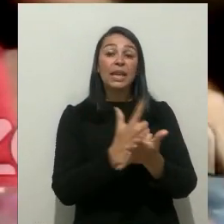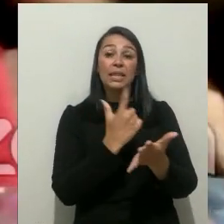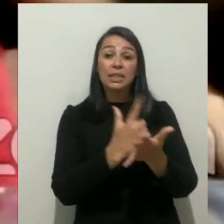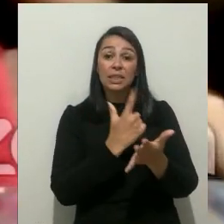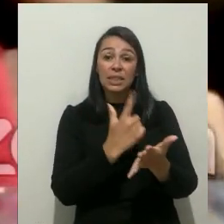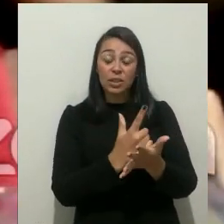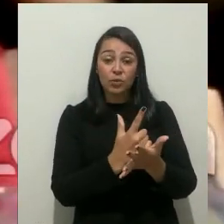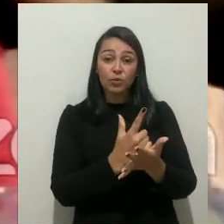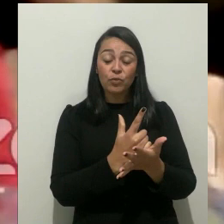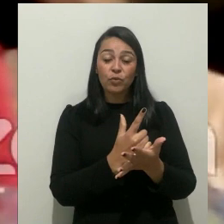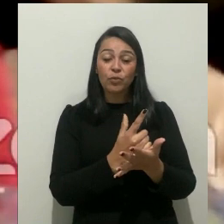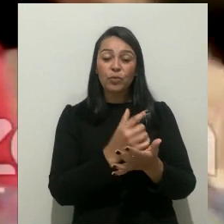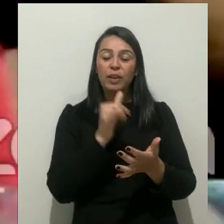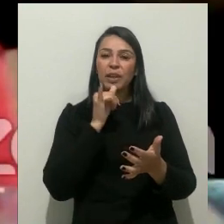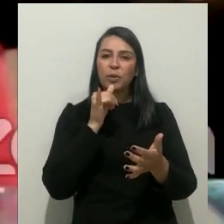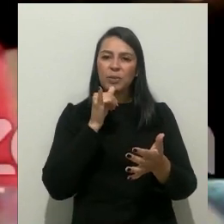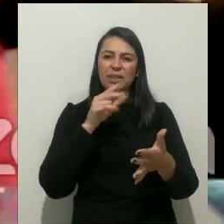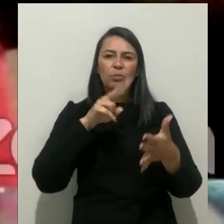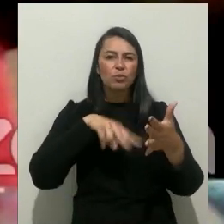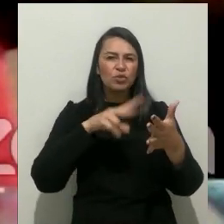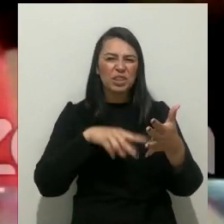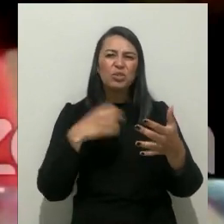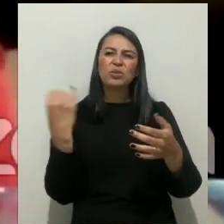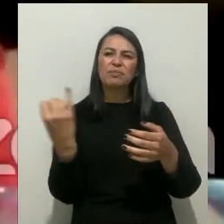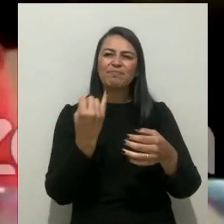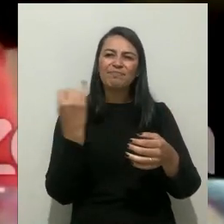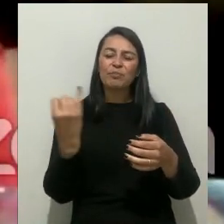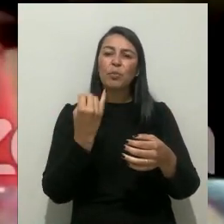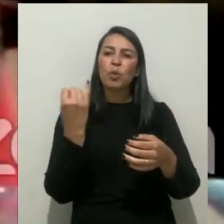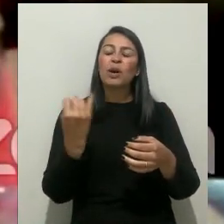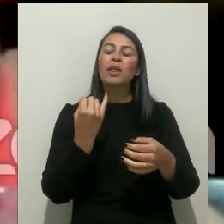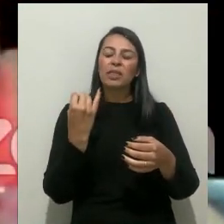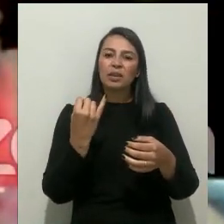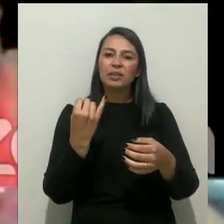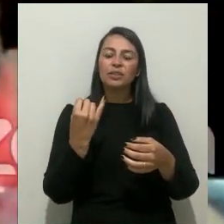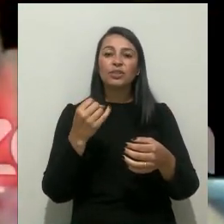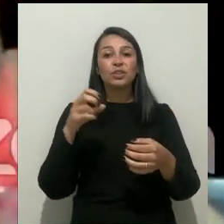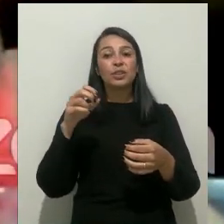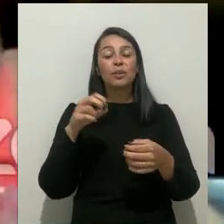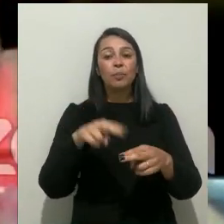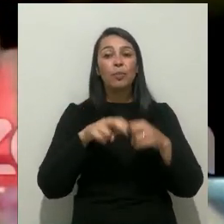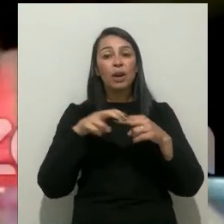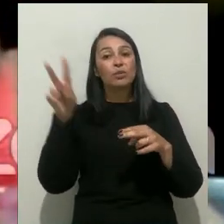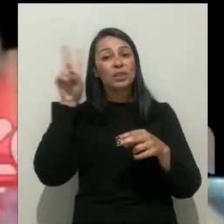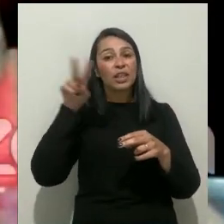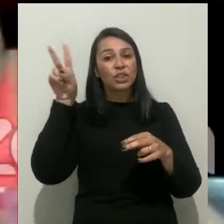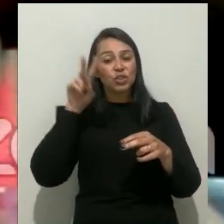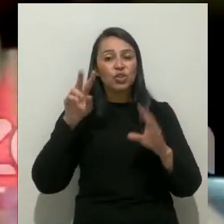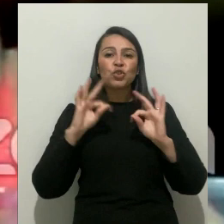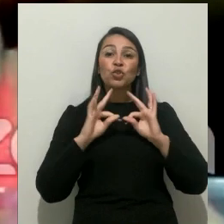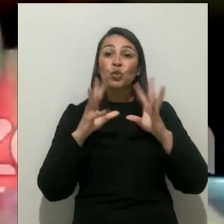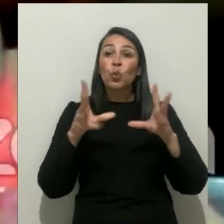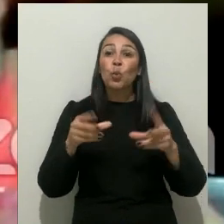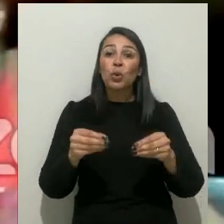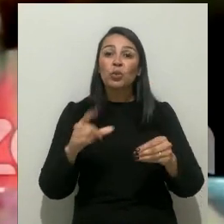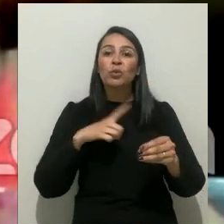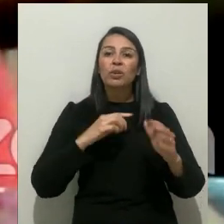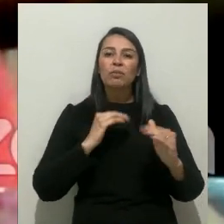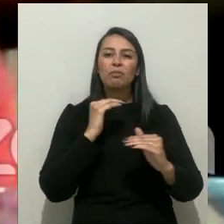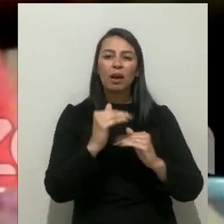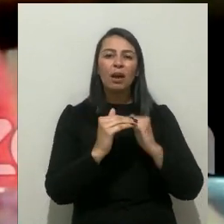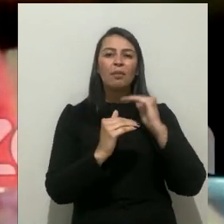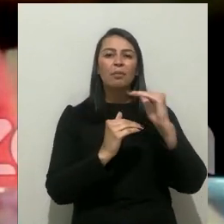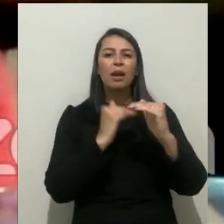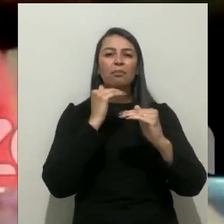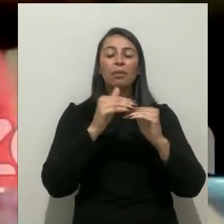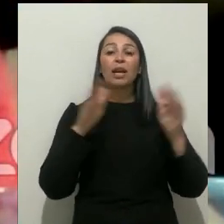um exemplo assim, de leitura fundamental para consagrar essa história toda que tem a evolução e